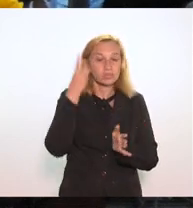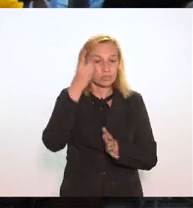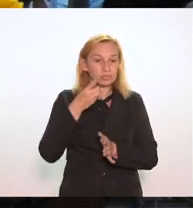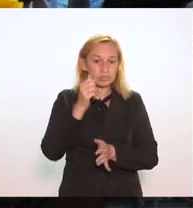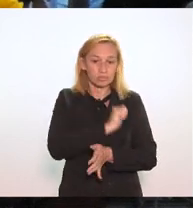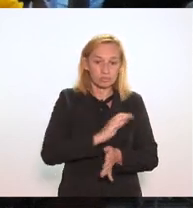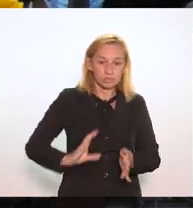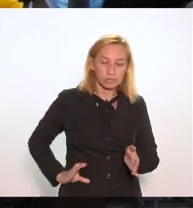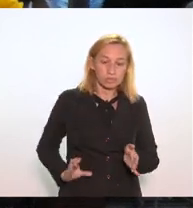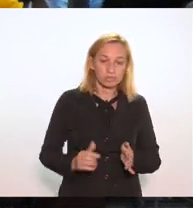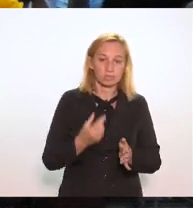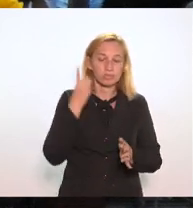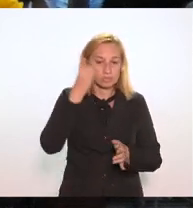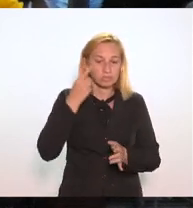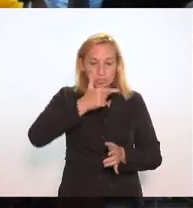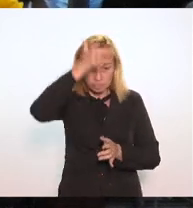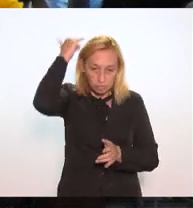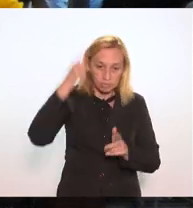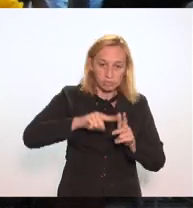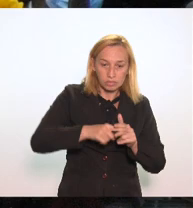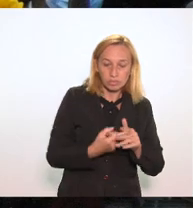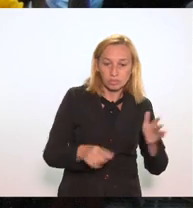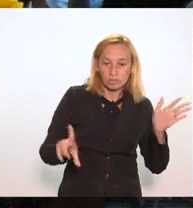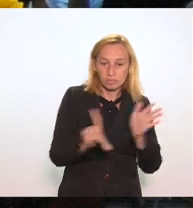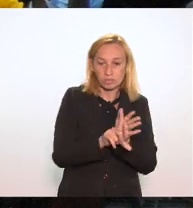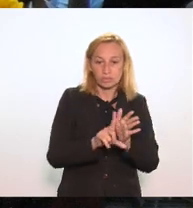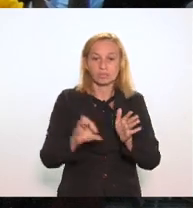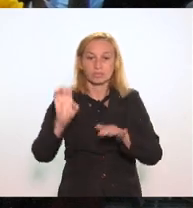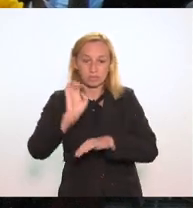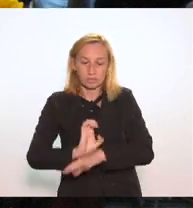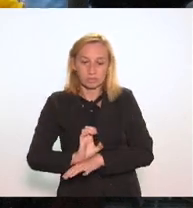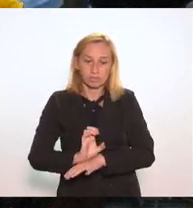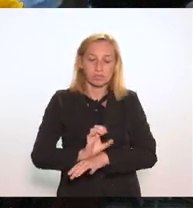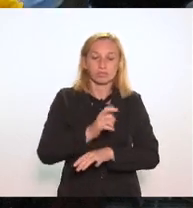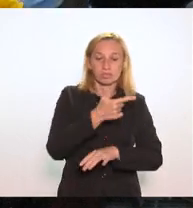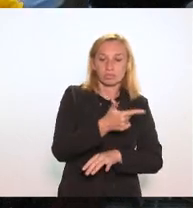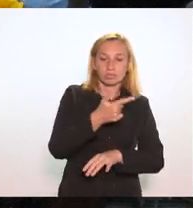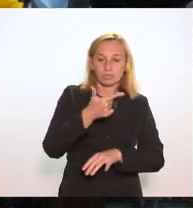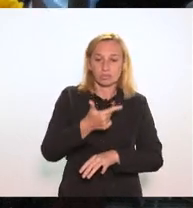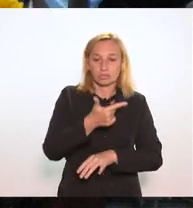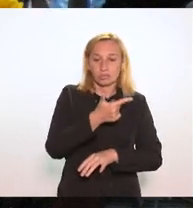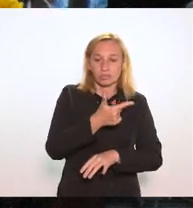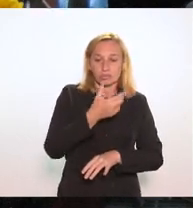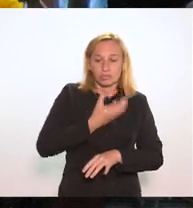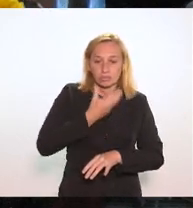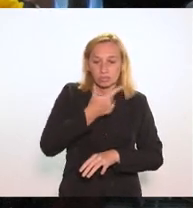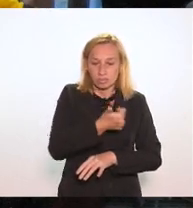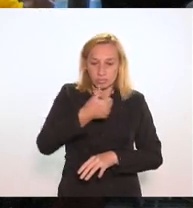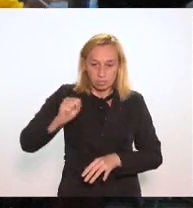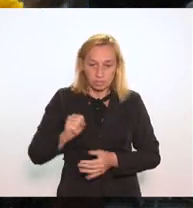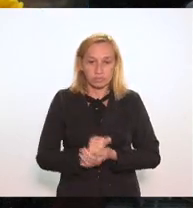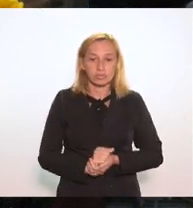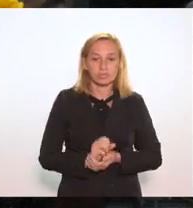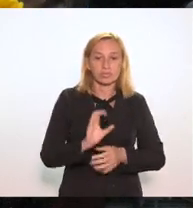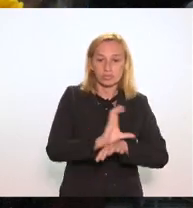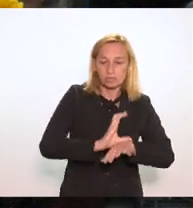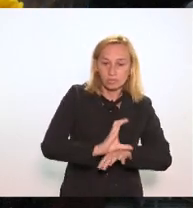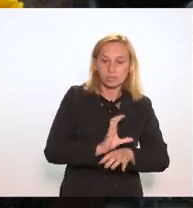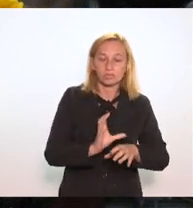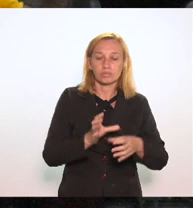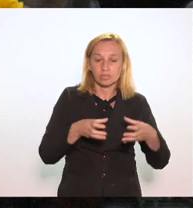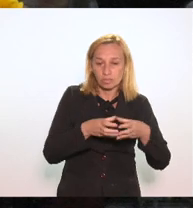deputado André Ceciliano e Luiz Paulo que altera a lei estadual 8266 de 26 de dezembro de 2018 dependendo de pareceres das comissões